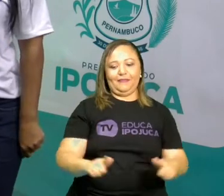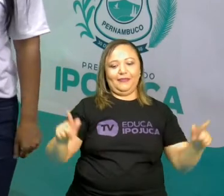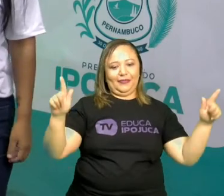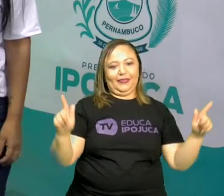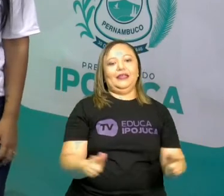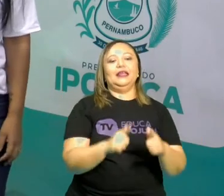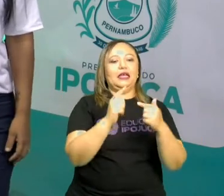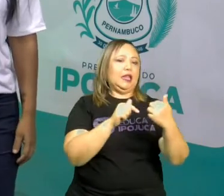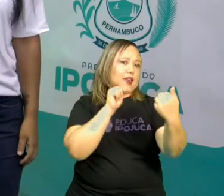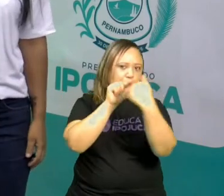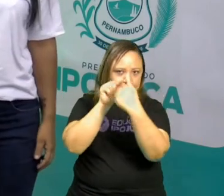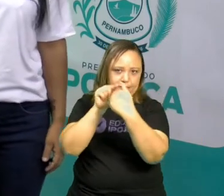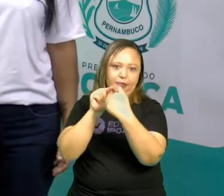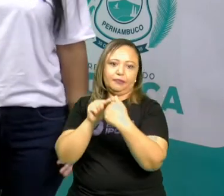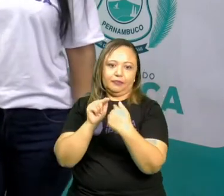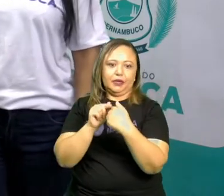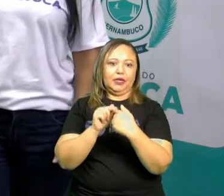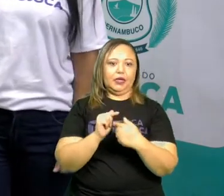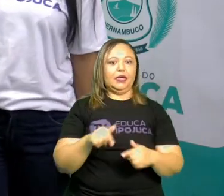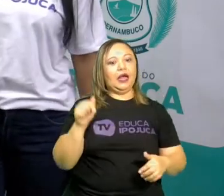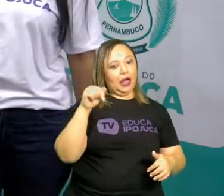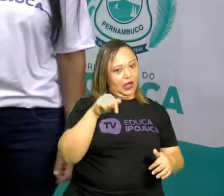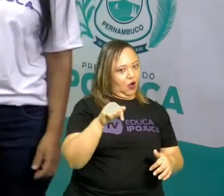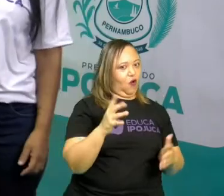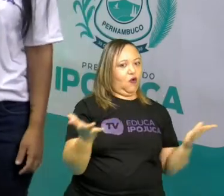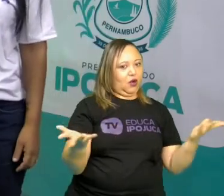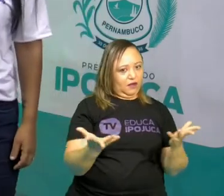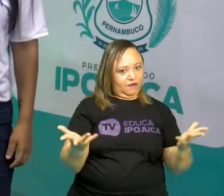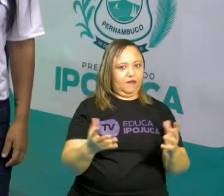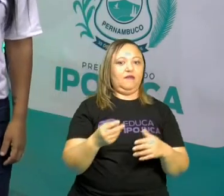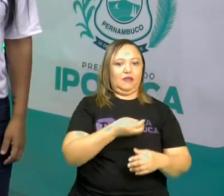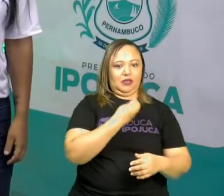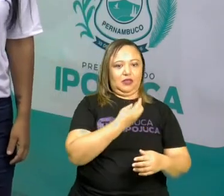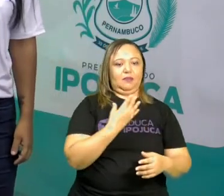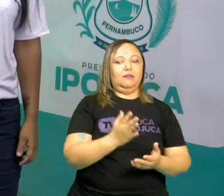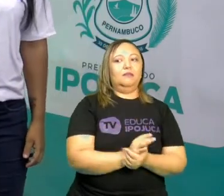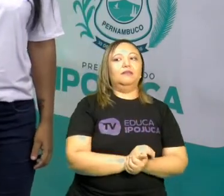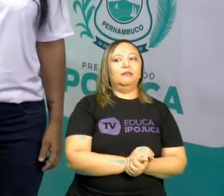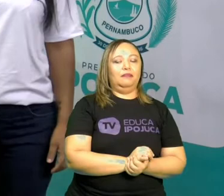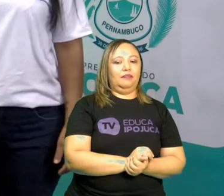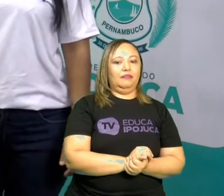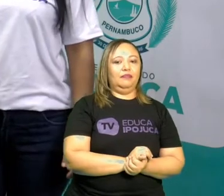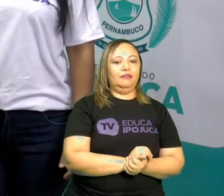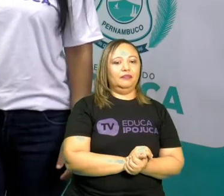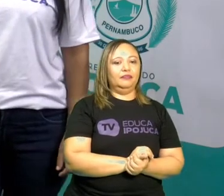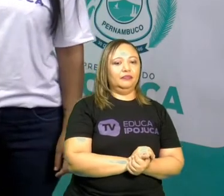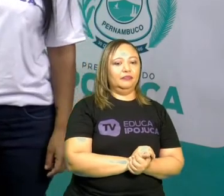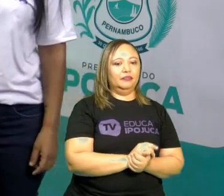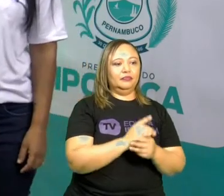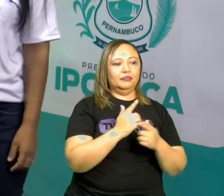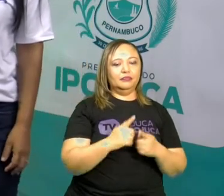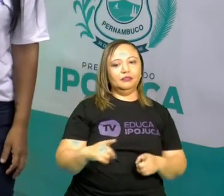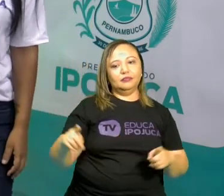esse nosso novo normal. Vamos lá com a tia Carla?